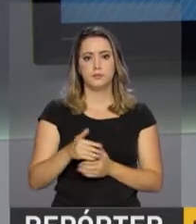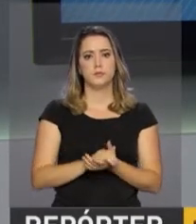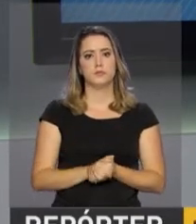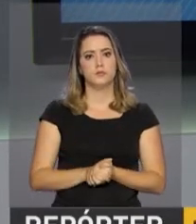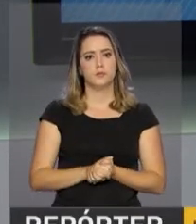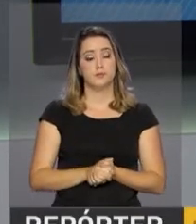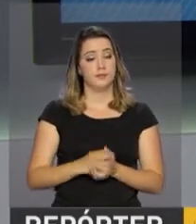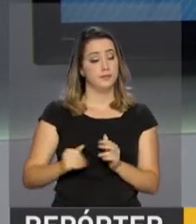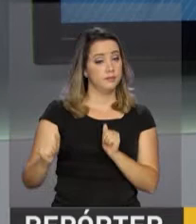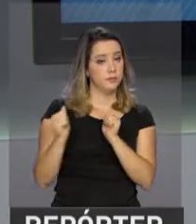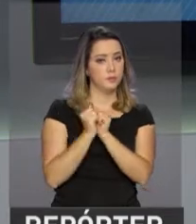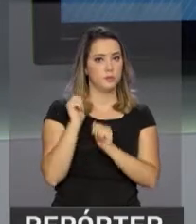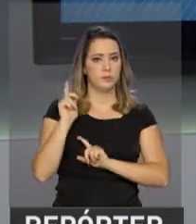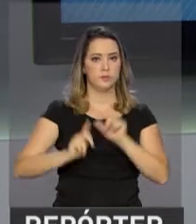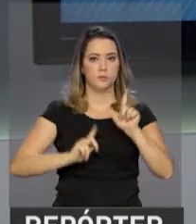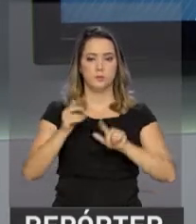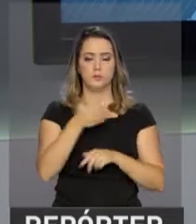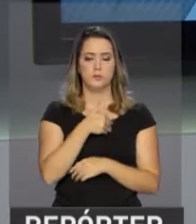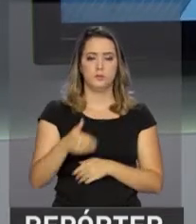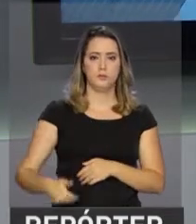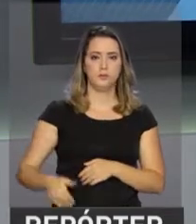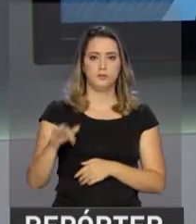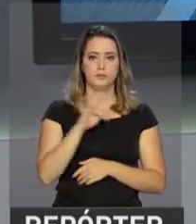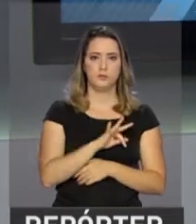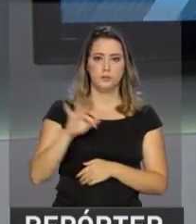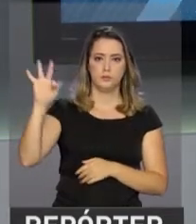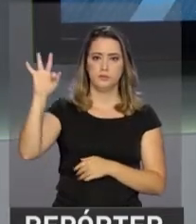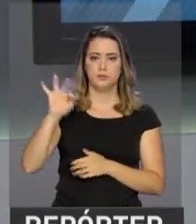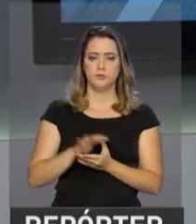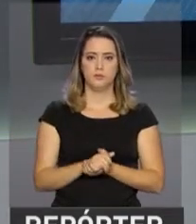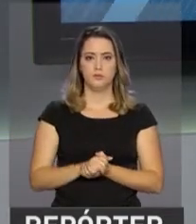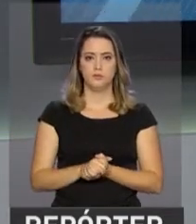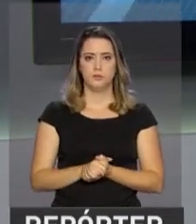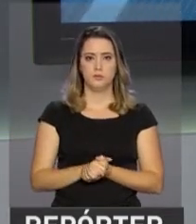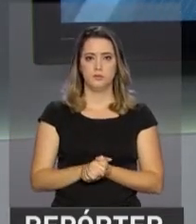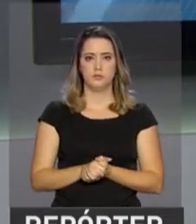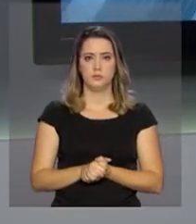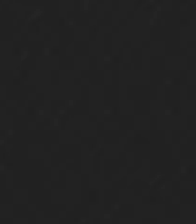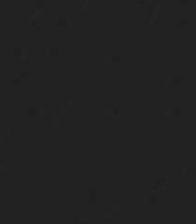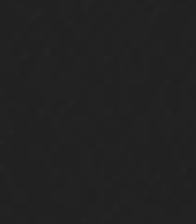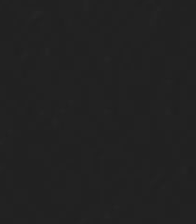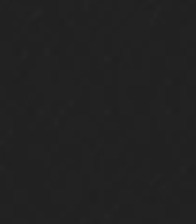internet continue com a gente nbr a tv do governo federal